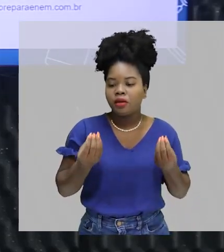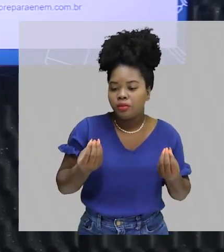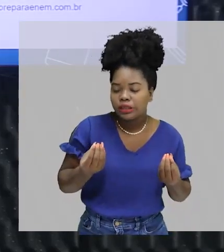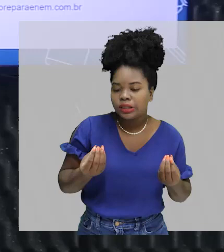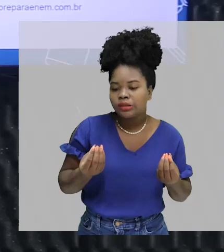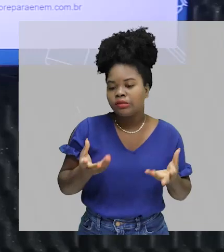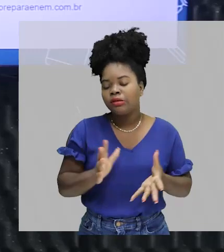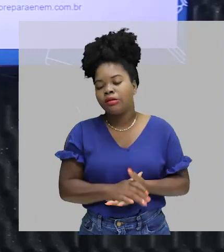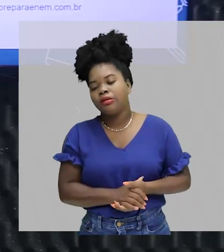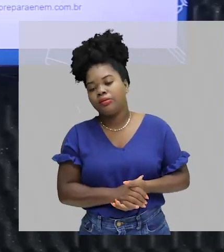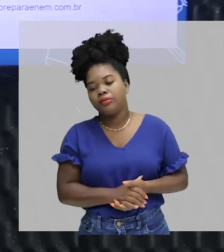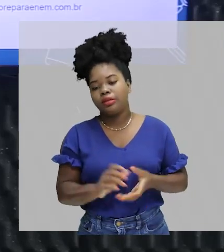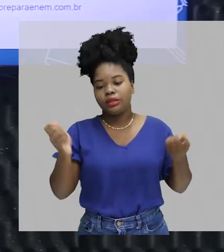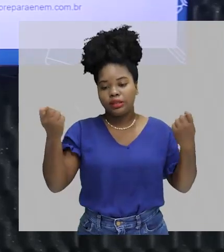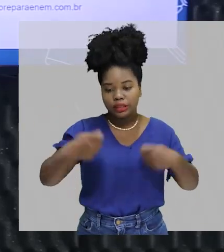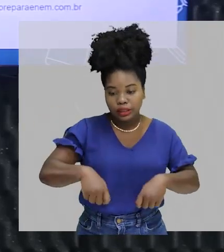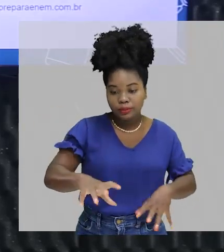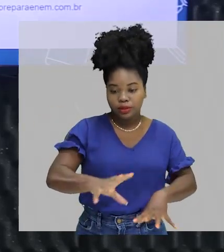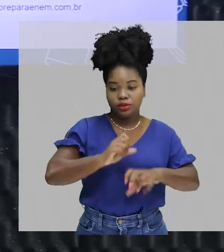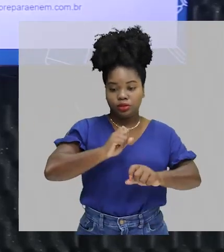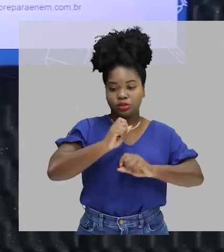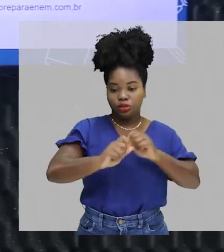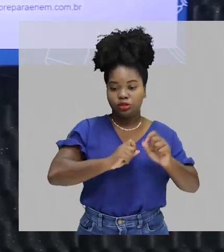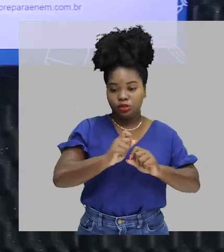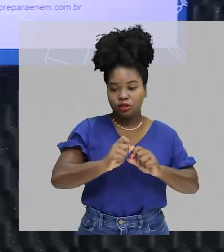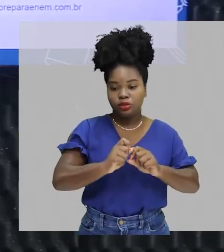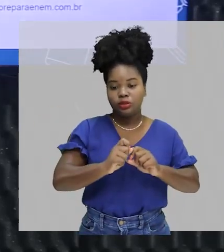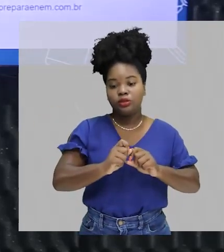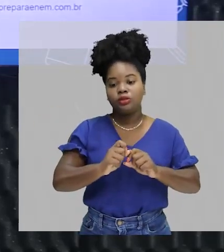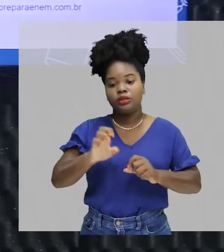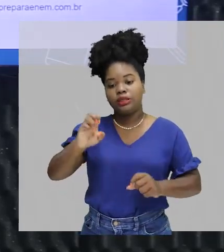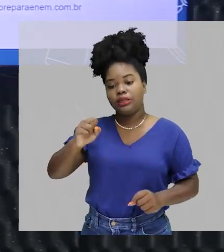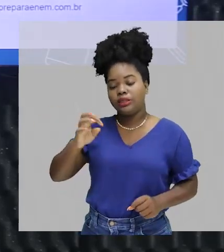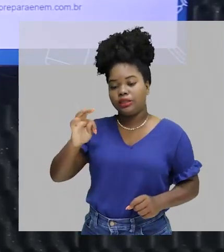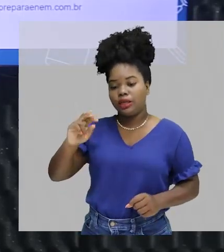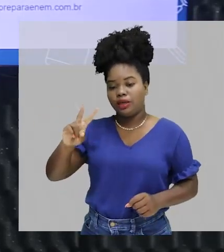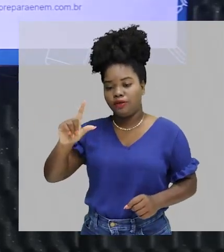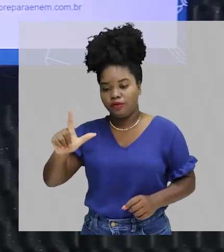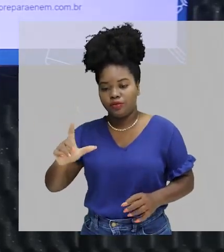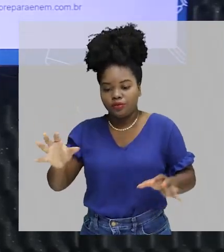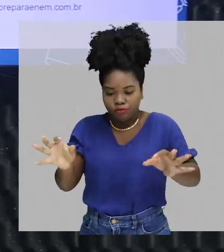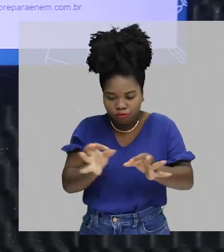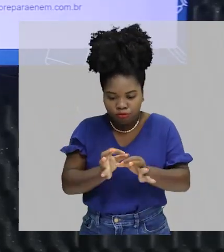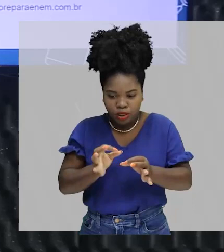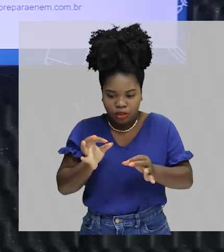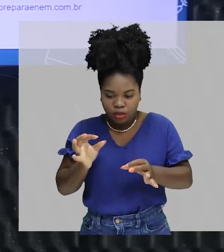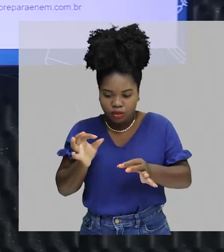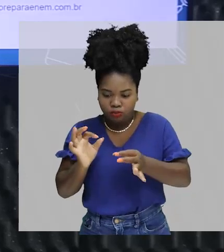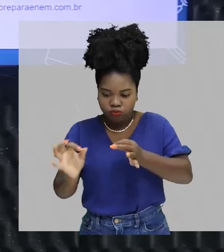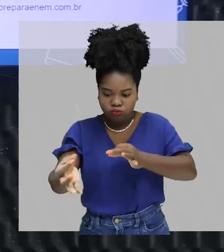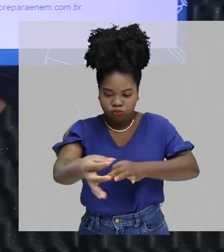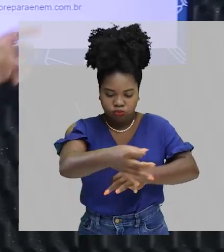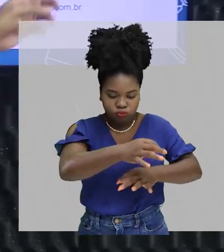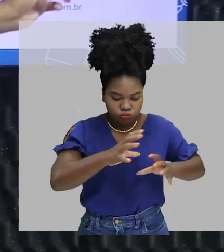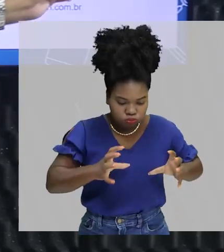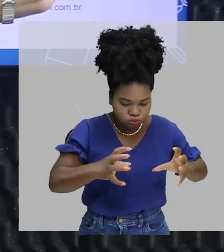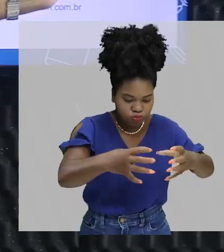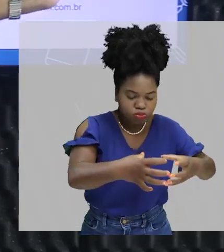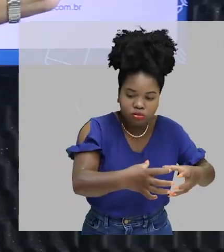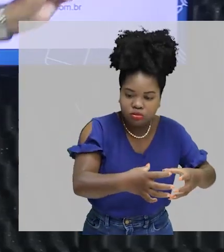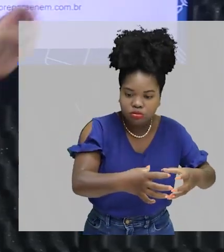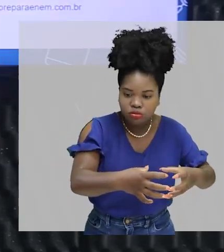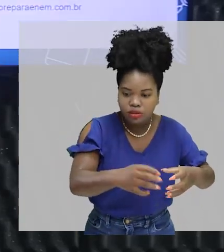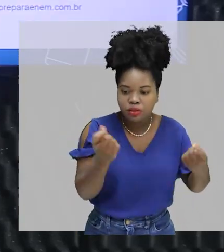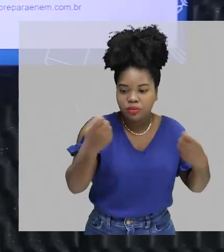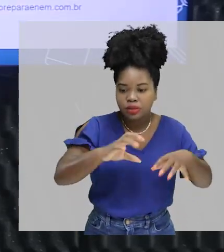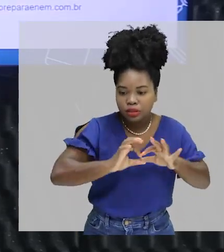eles possam adquirir novamente estabilidade, eles vão ter que liberar um pouco do